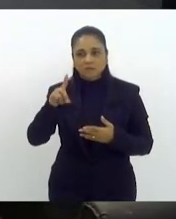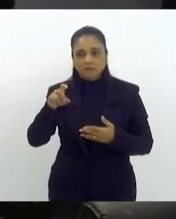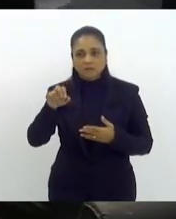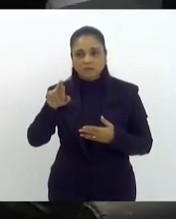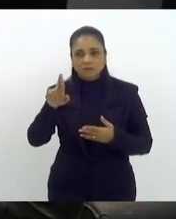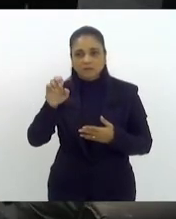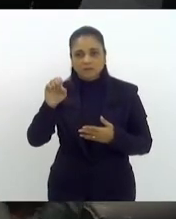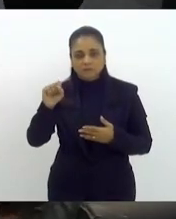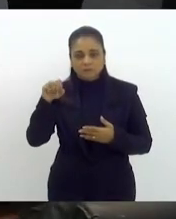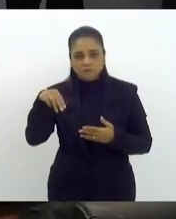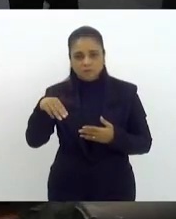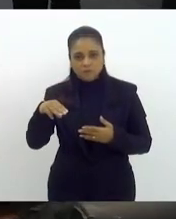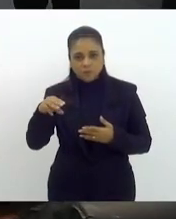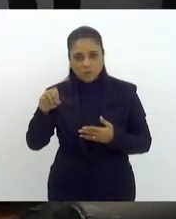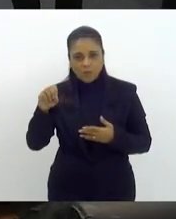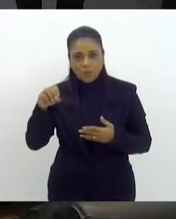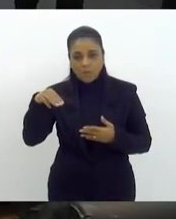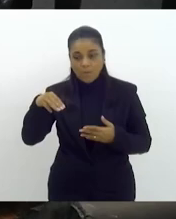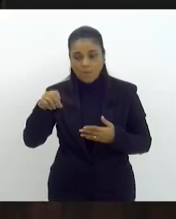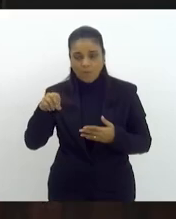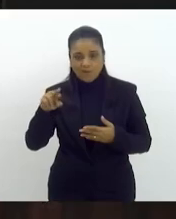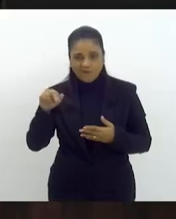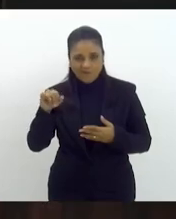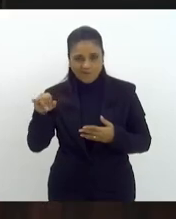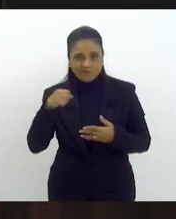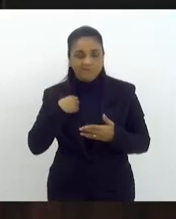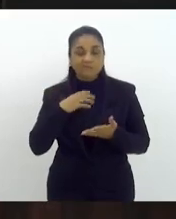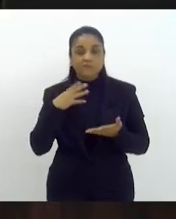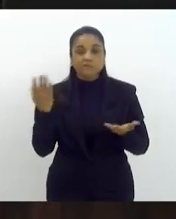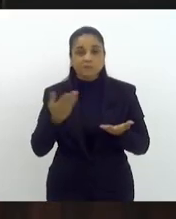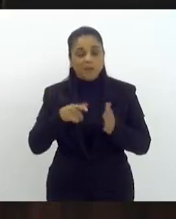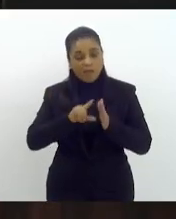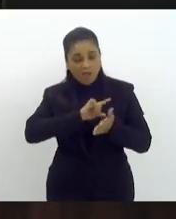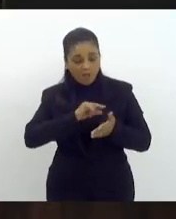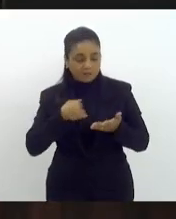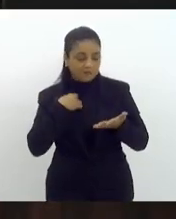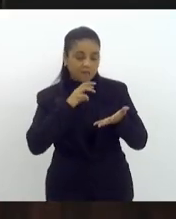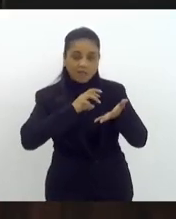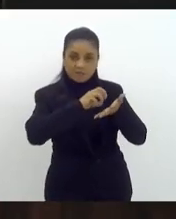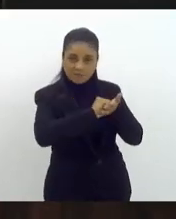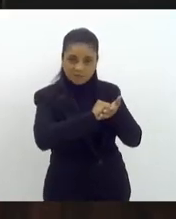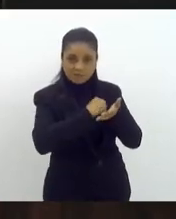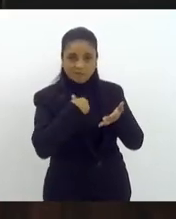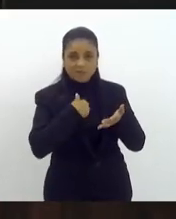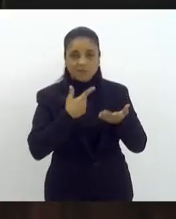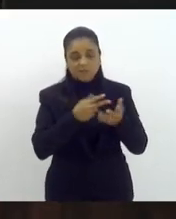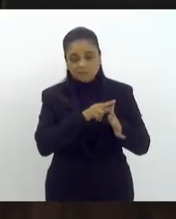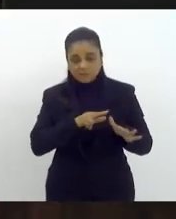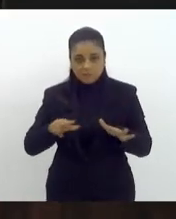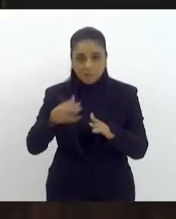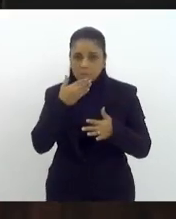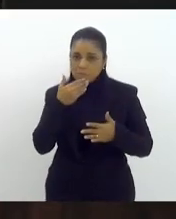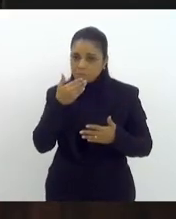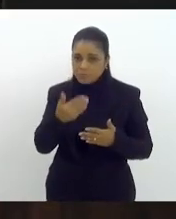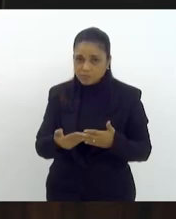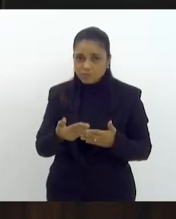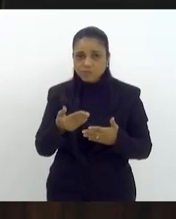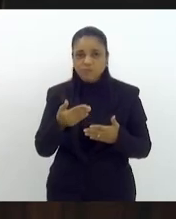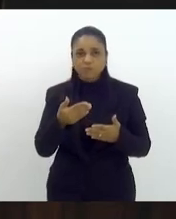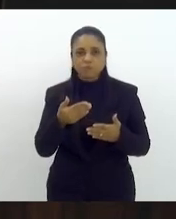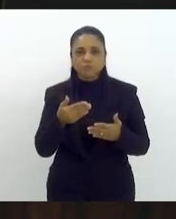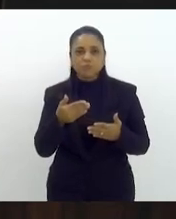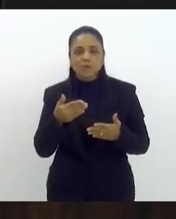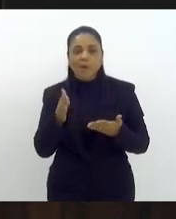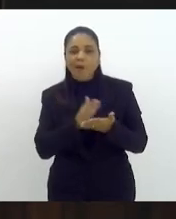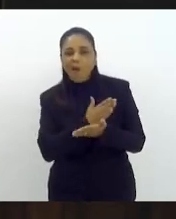antes da fala do deputado aqui só registrar que recebemos essa semana um pedido de